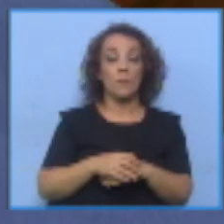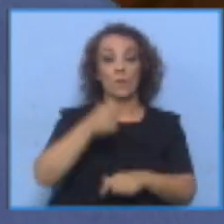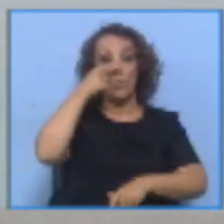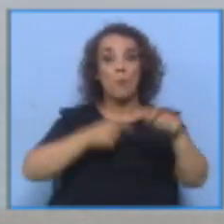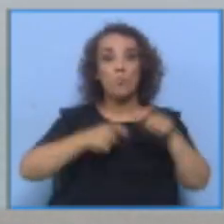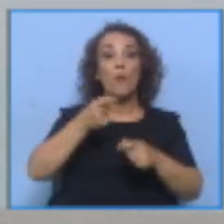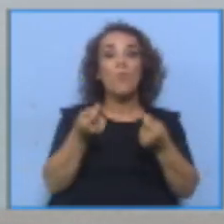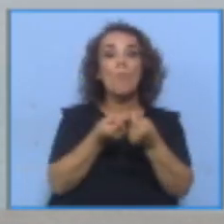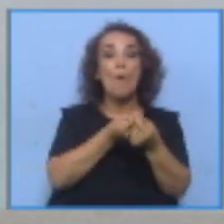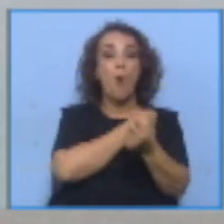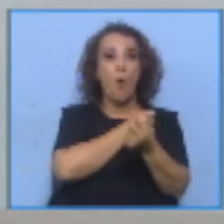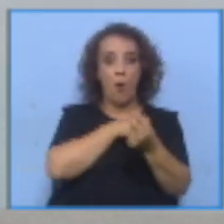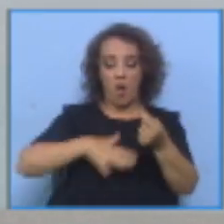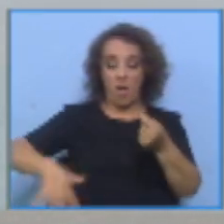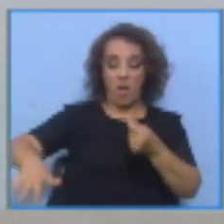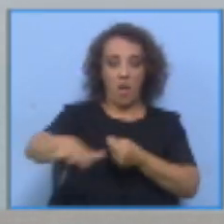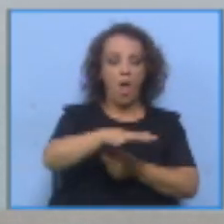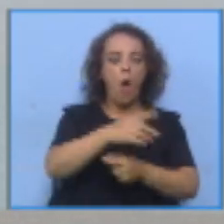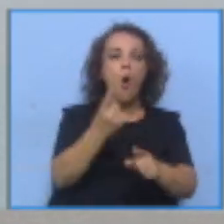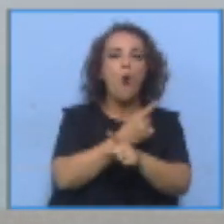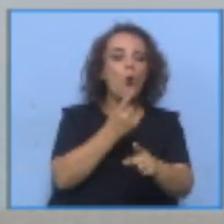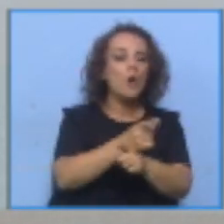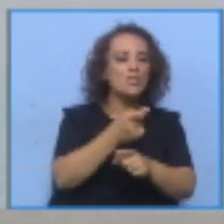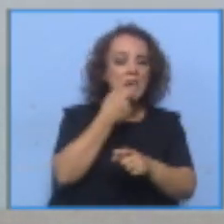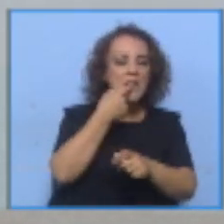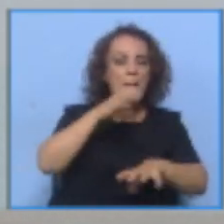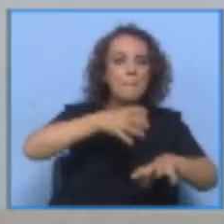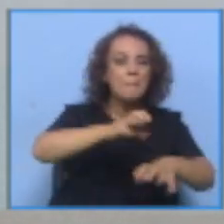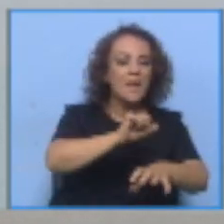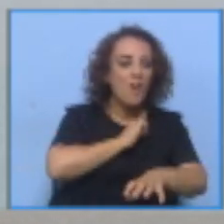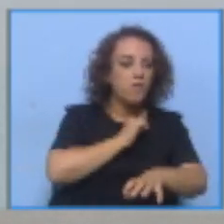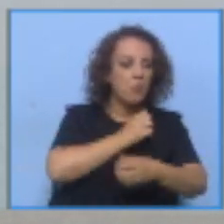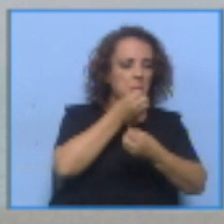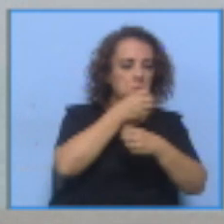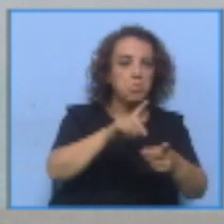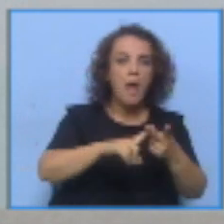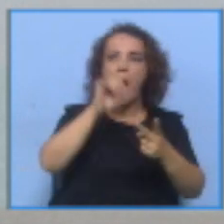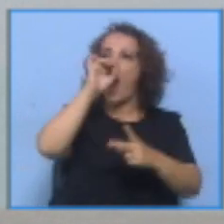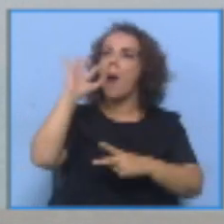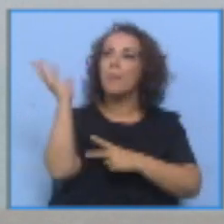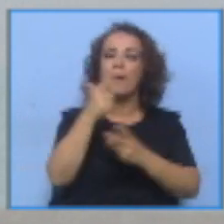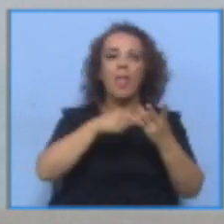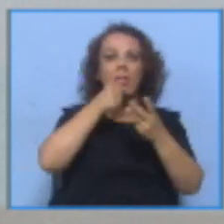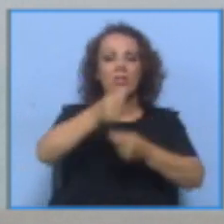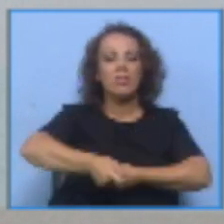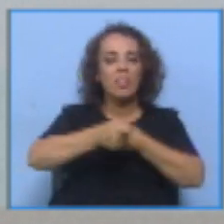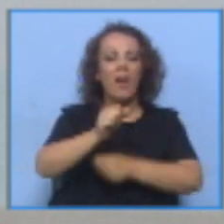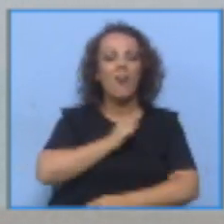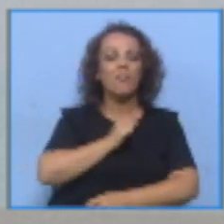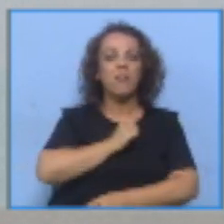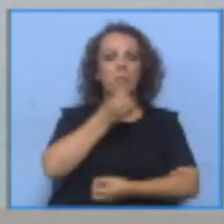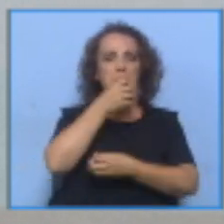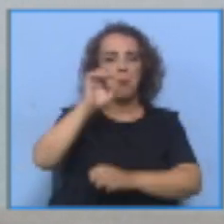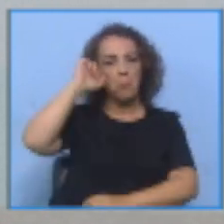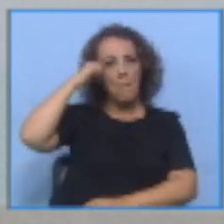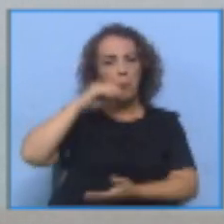à volta ficaram sem os produtos da mina e ficaram sem as suas terras, ficaram sem os seus ambientes e pobres, mais pobres que anteriormente,